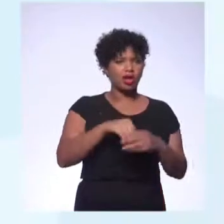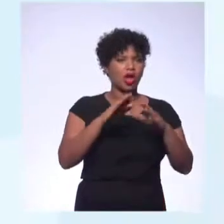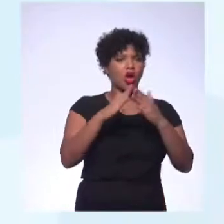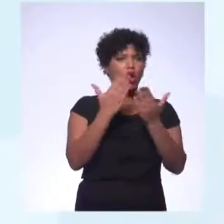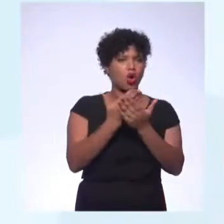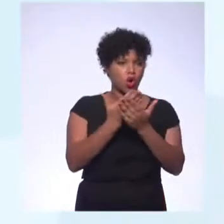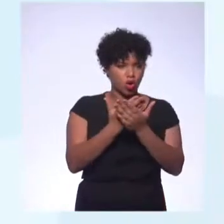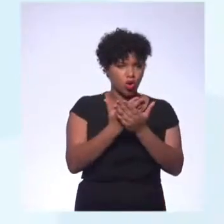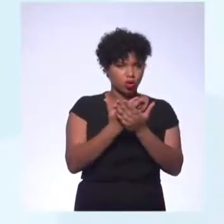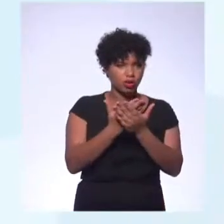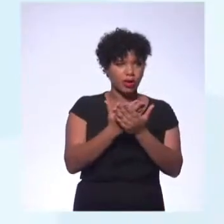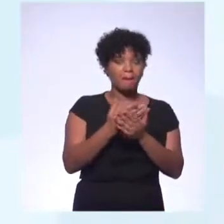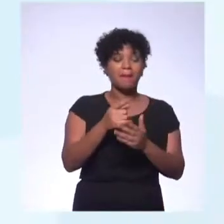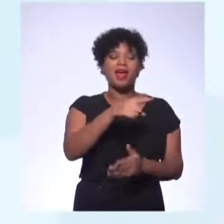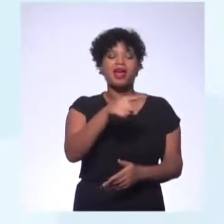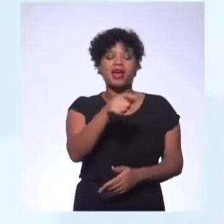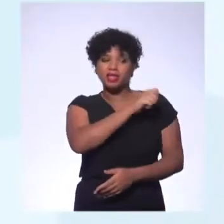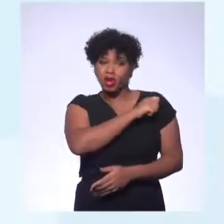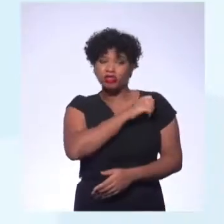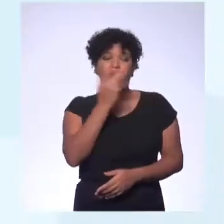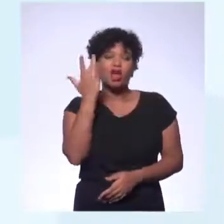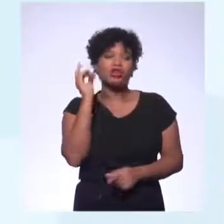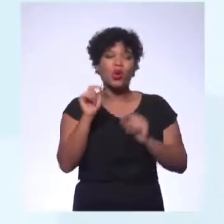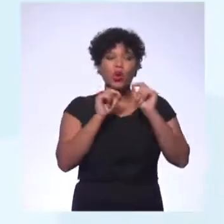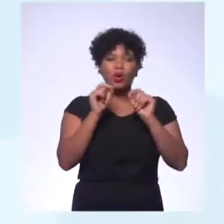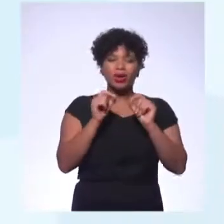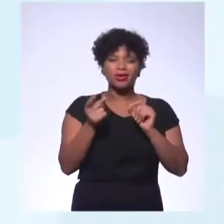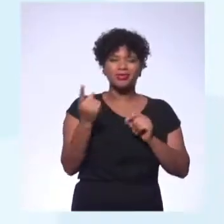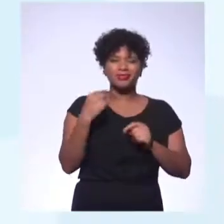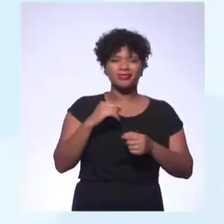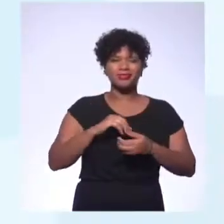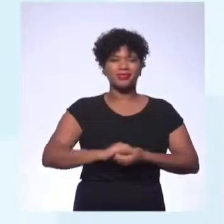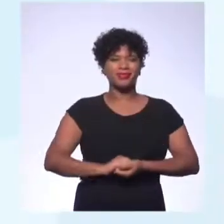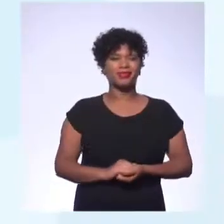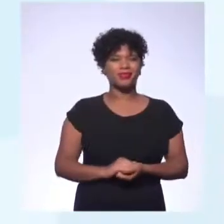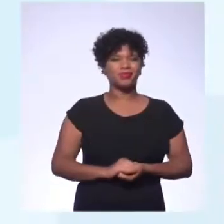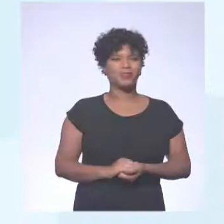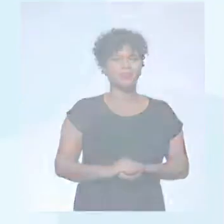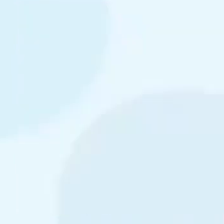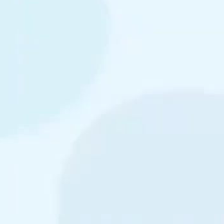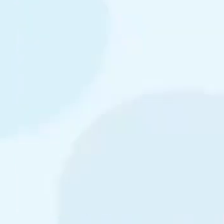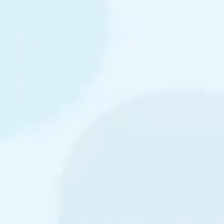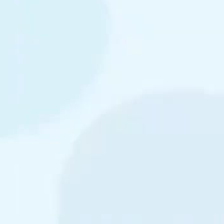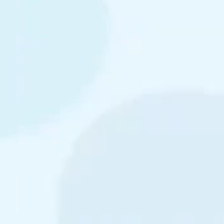escola pelos estudantes? Eu vou dar 30 segundinhos e a gente já volta.